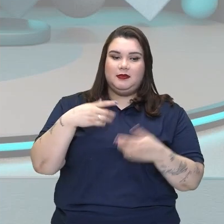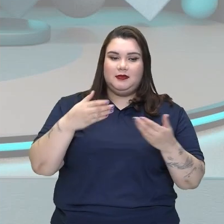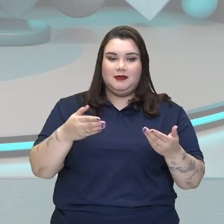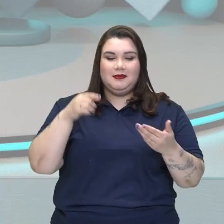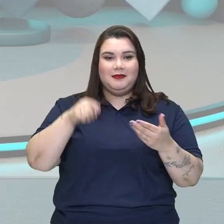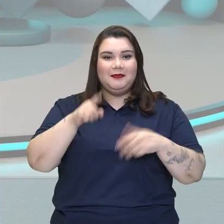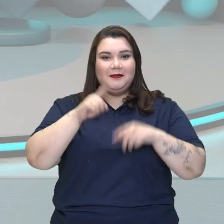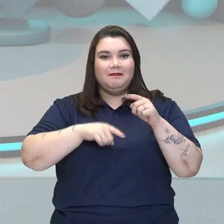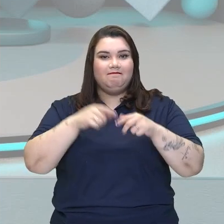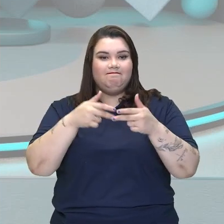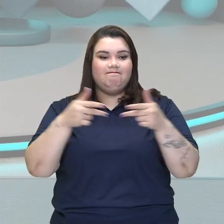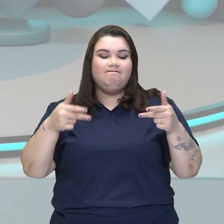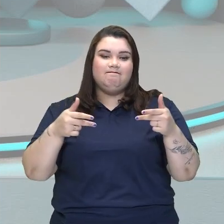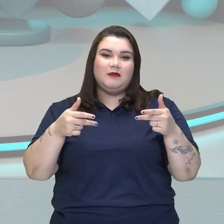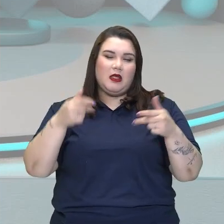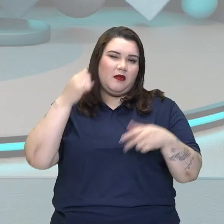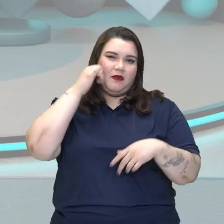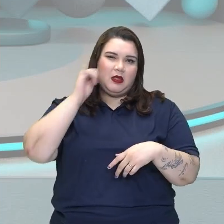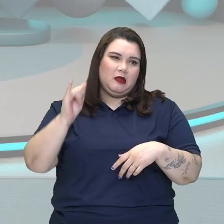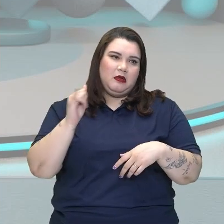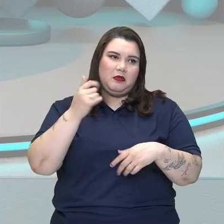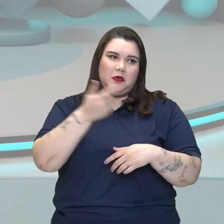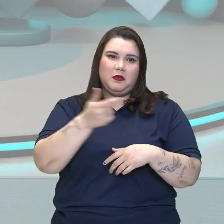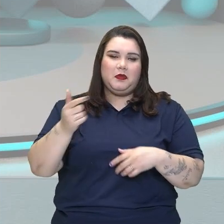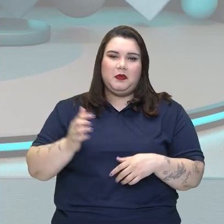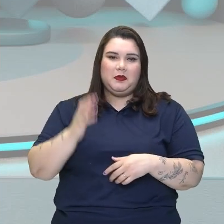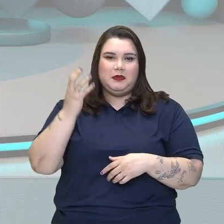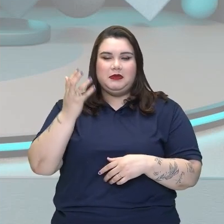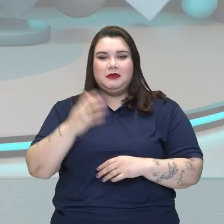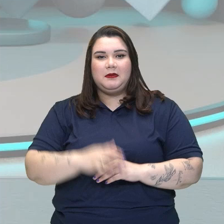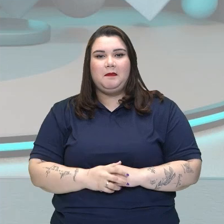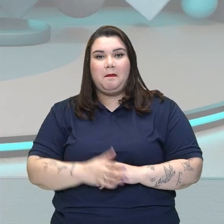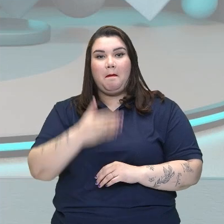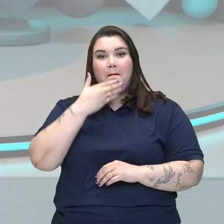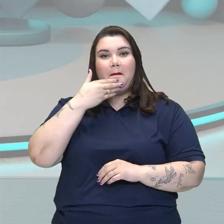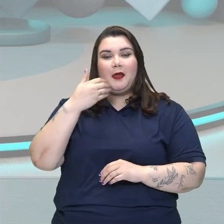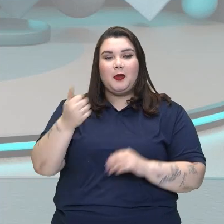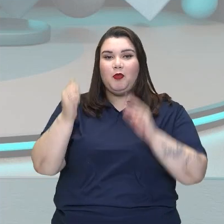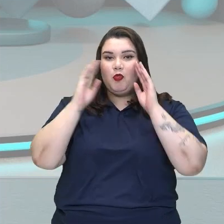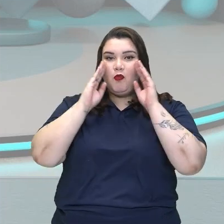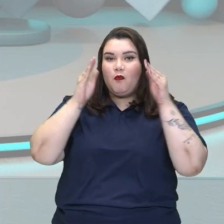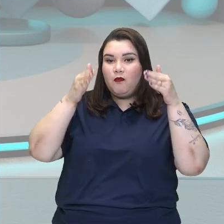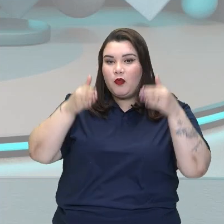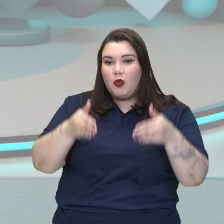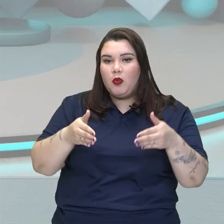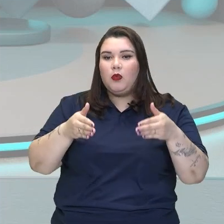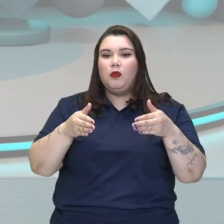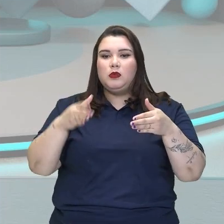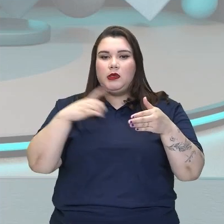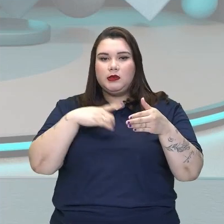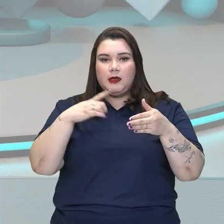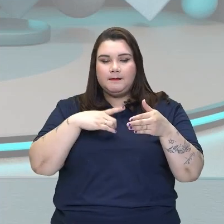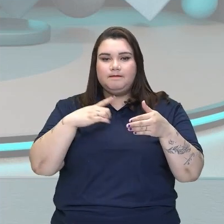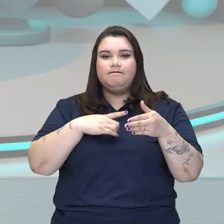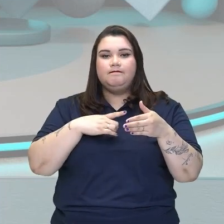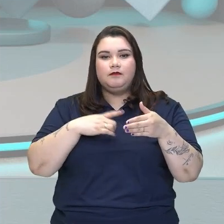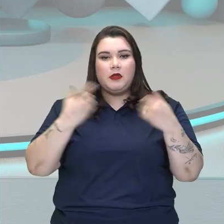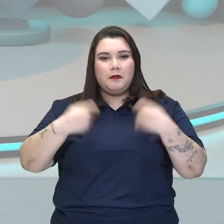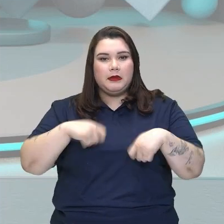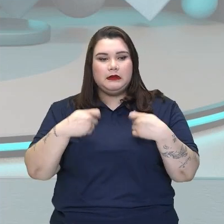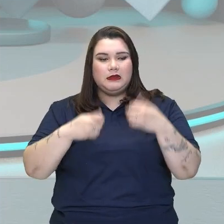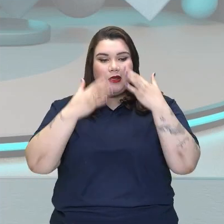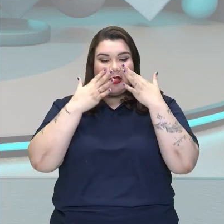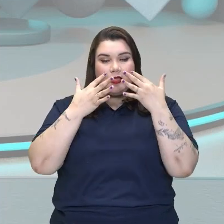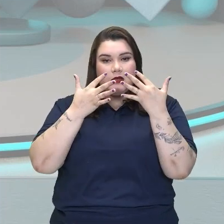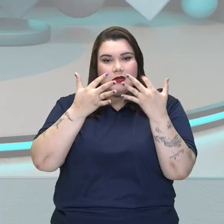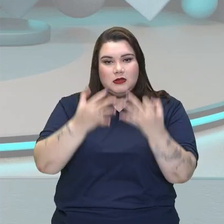raramente acontece alguma coisa, né? Melhoria do foco e concentração, da concentração também. Necessidade de